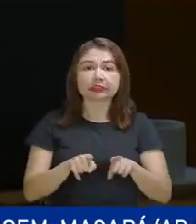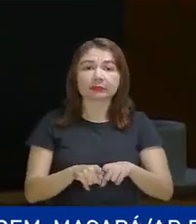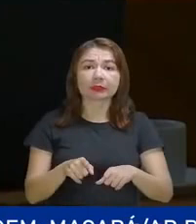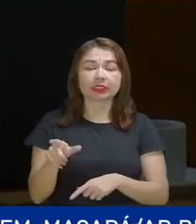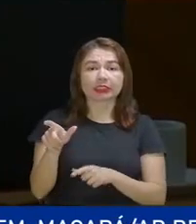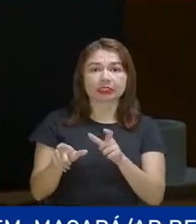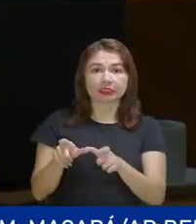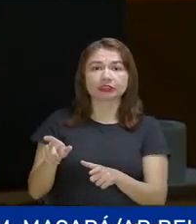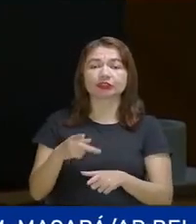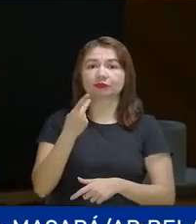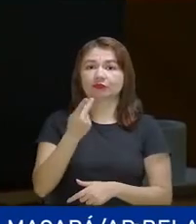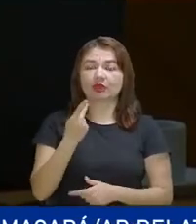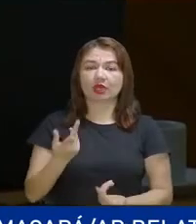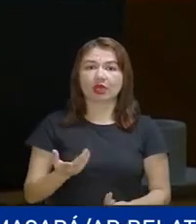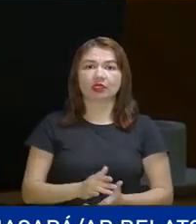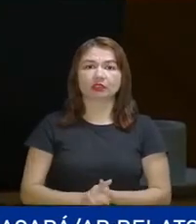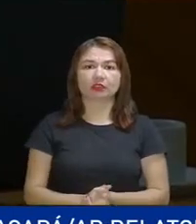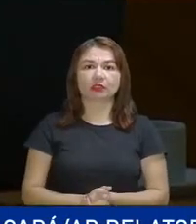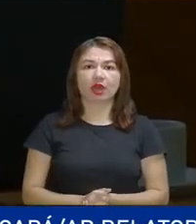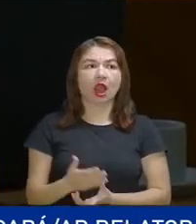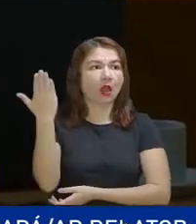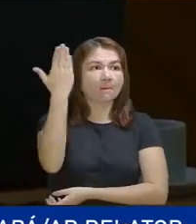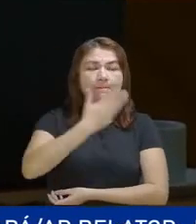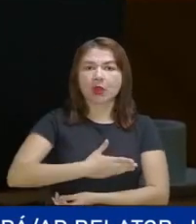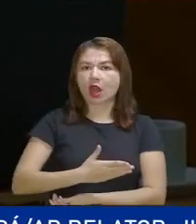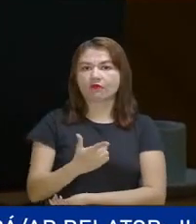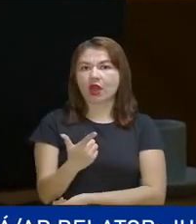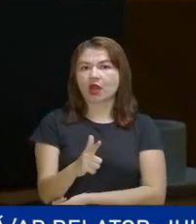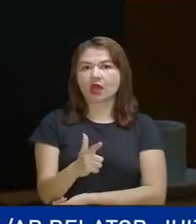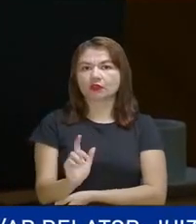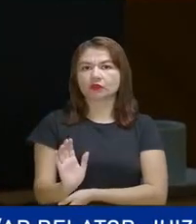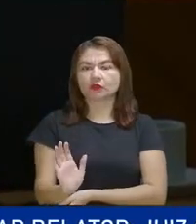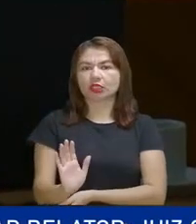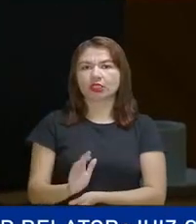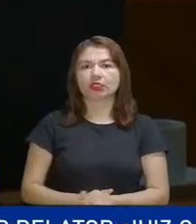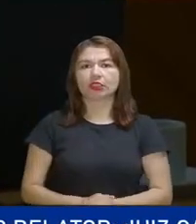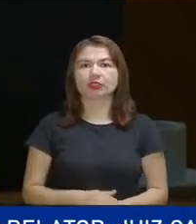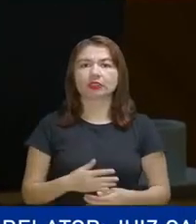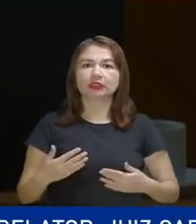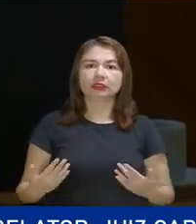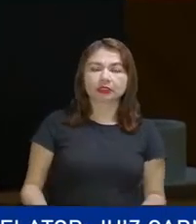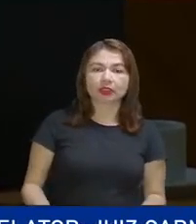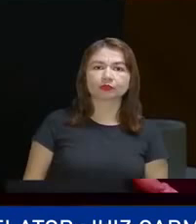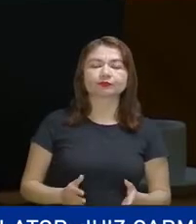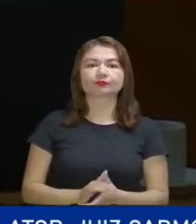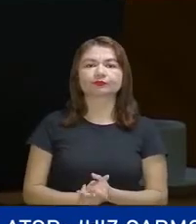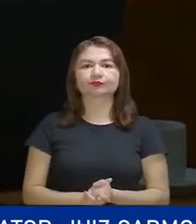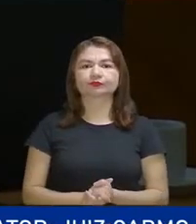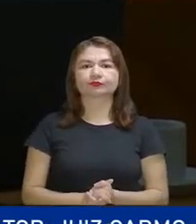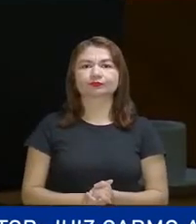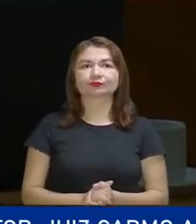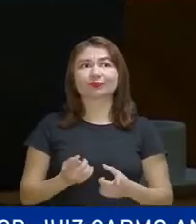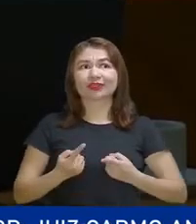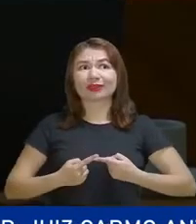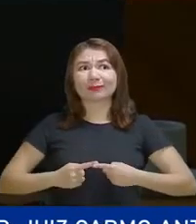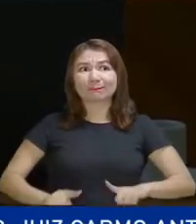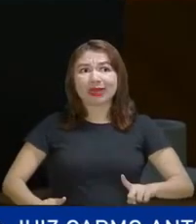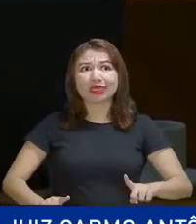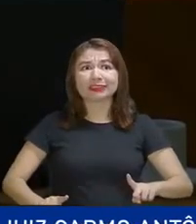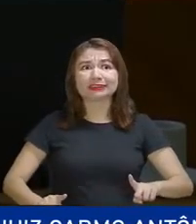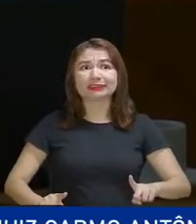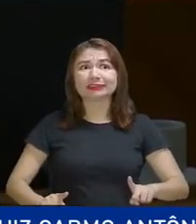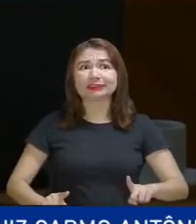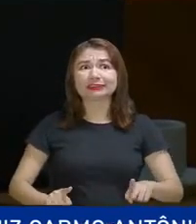eles alegam que, por faltar prova da utilidade desse processo judicial, os demandantes, mas ela não prospera porque